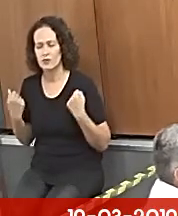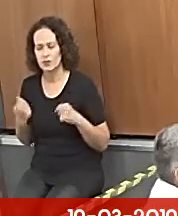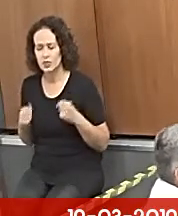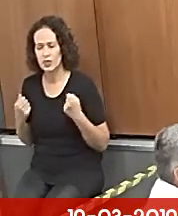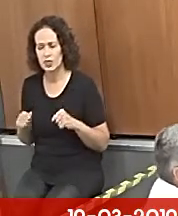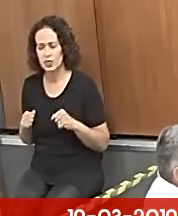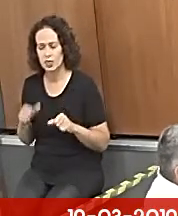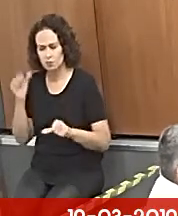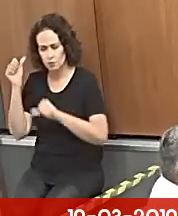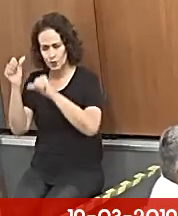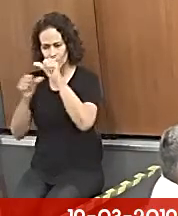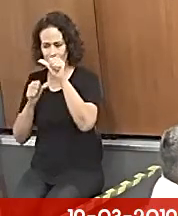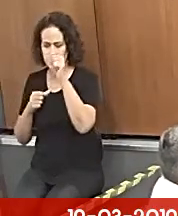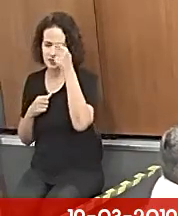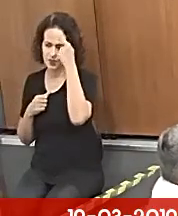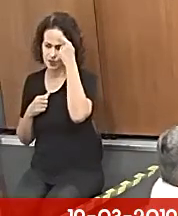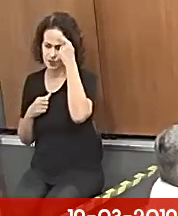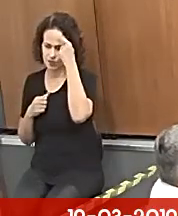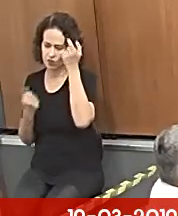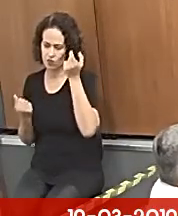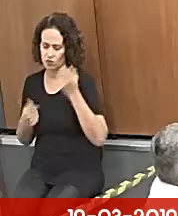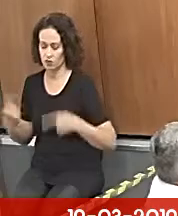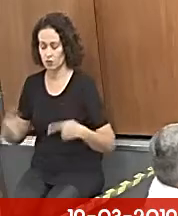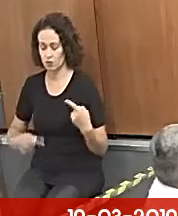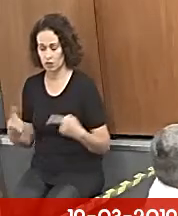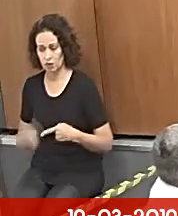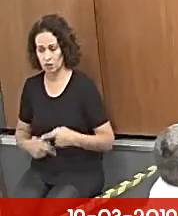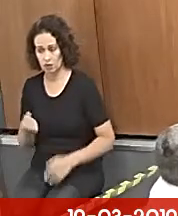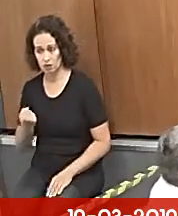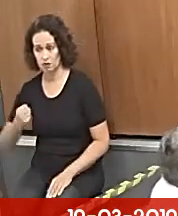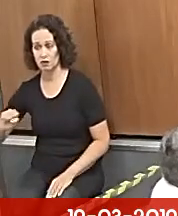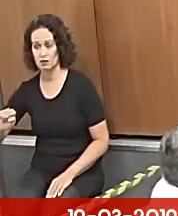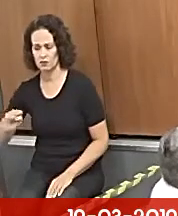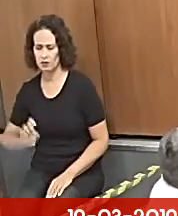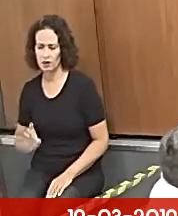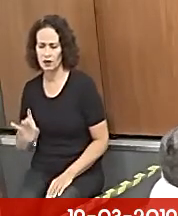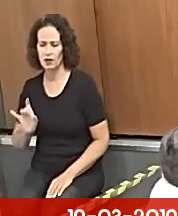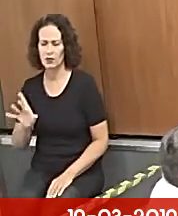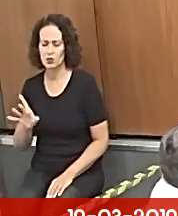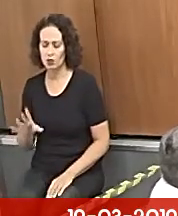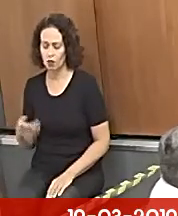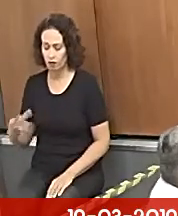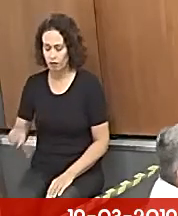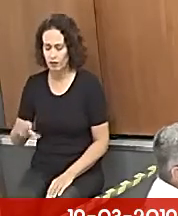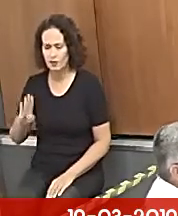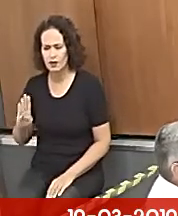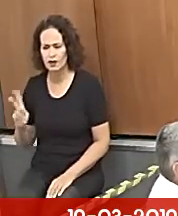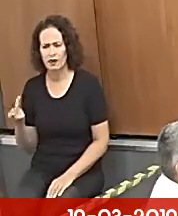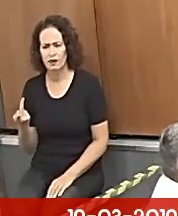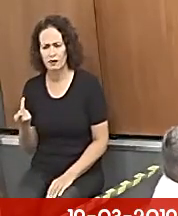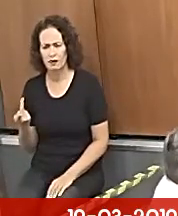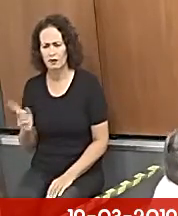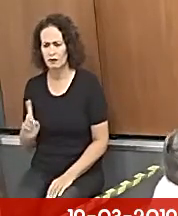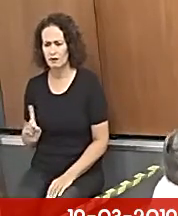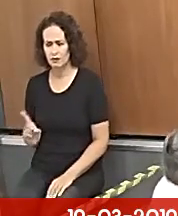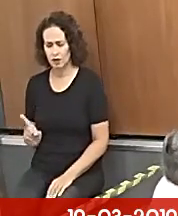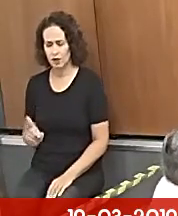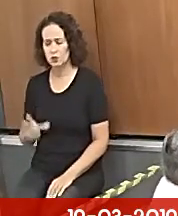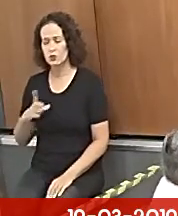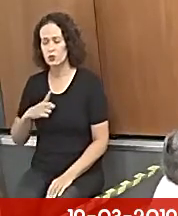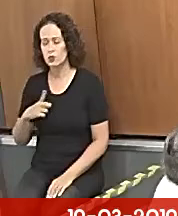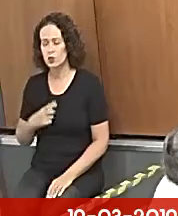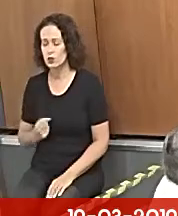cabeça que a política ea defesa do direito é só para a região metropolitana de belo horizonte nós temos